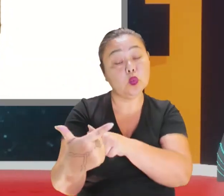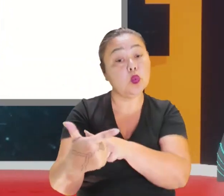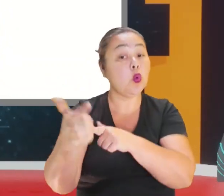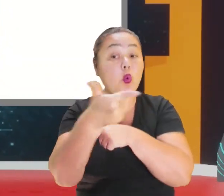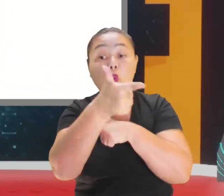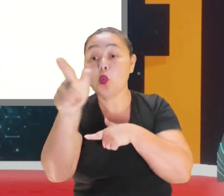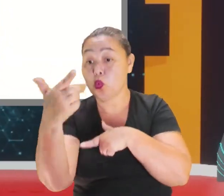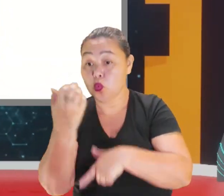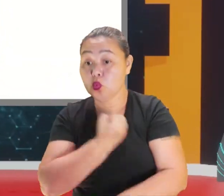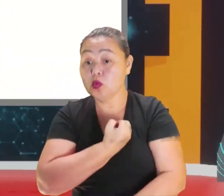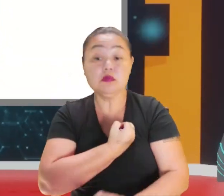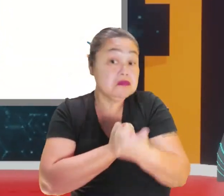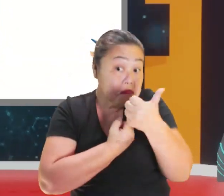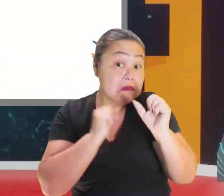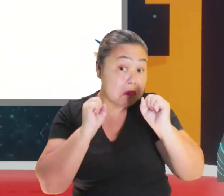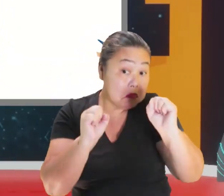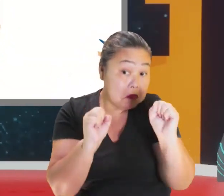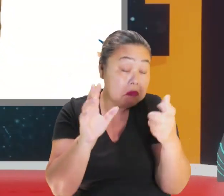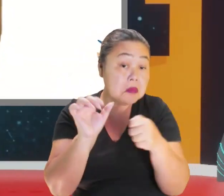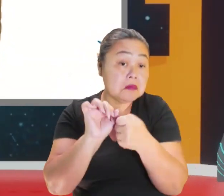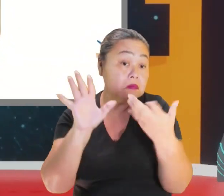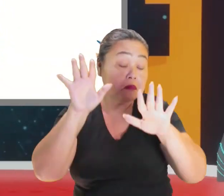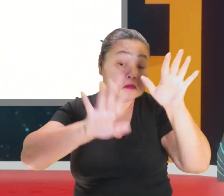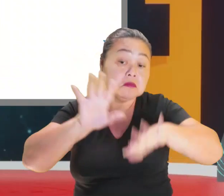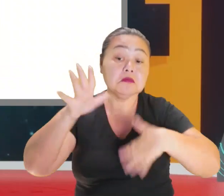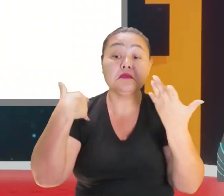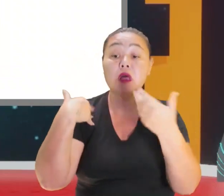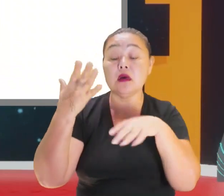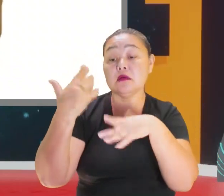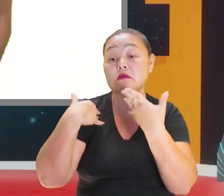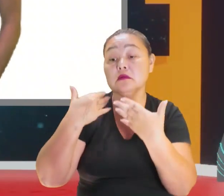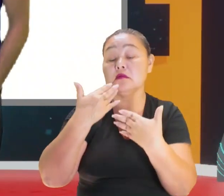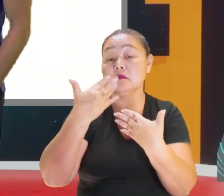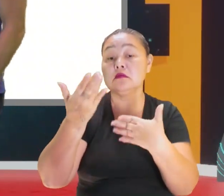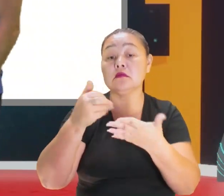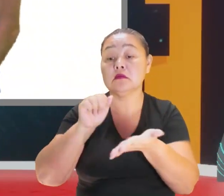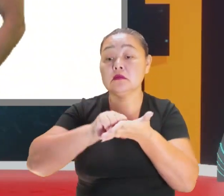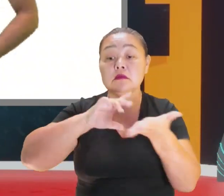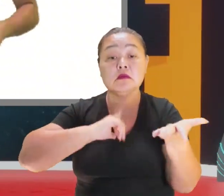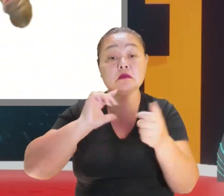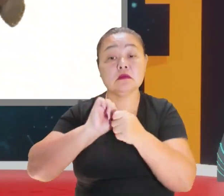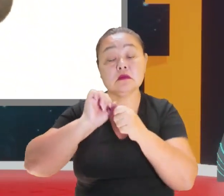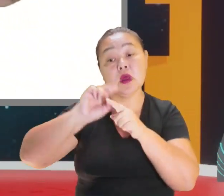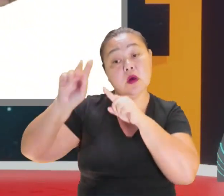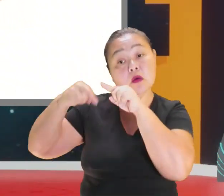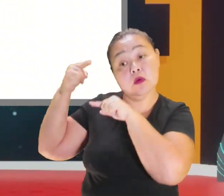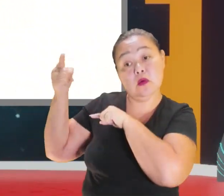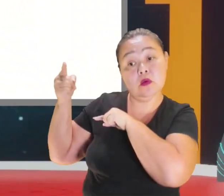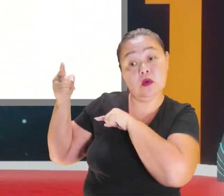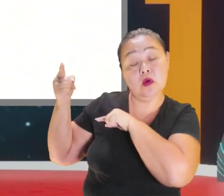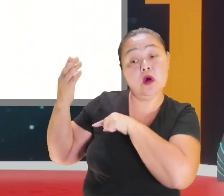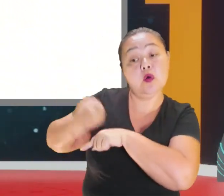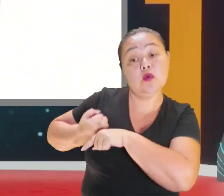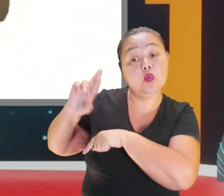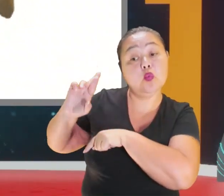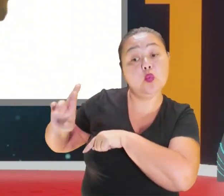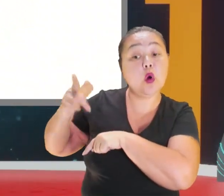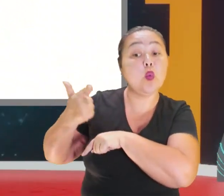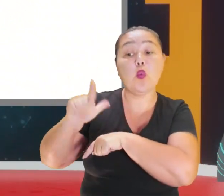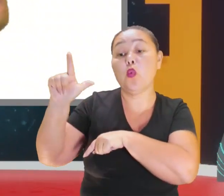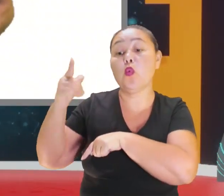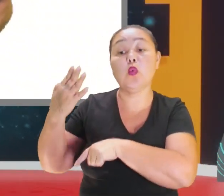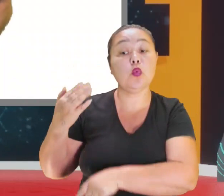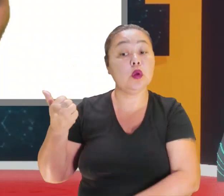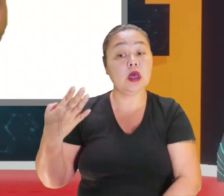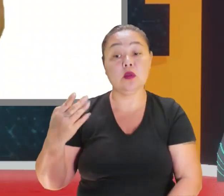ter dado outro valor? Poderia. Quem vai determinar isso é o exercício para vocês. E se fosse outro valor, a saída não ia ser 14, ia ser